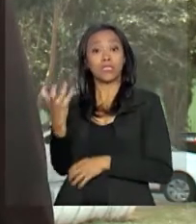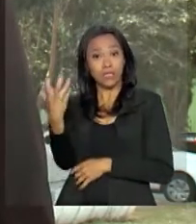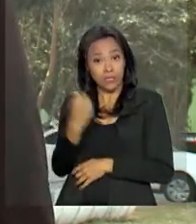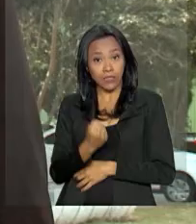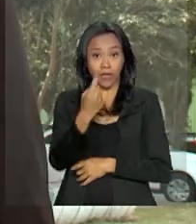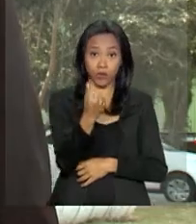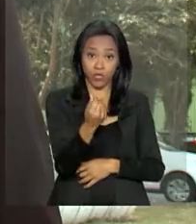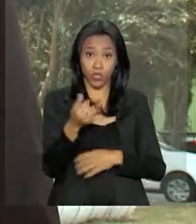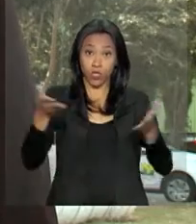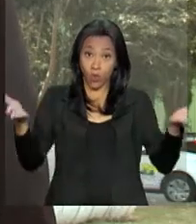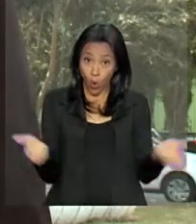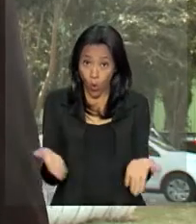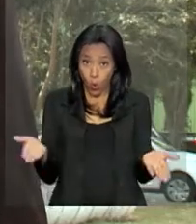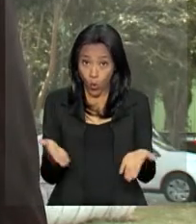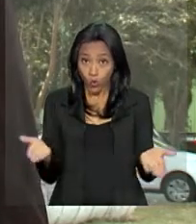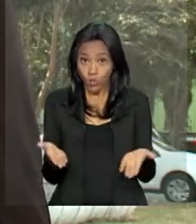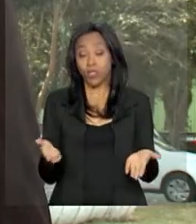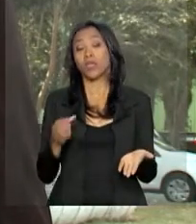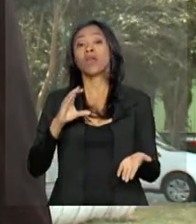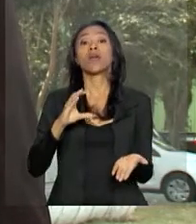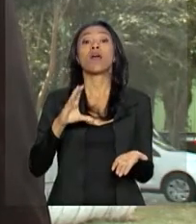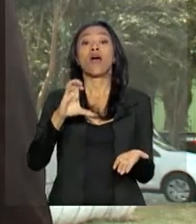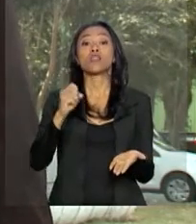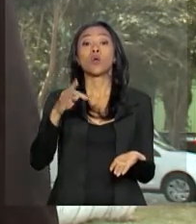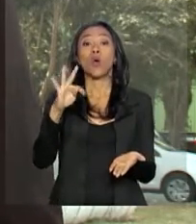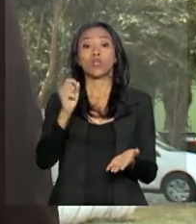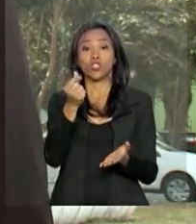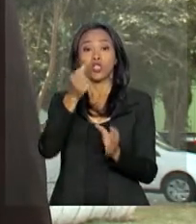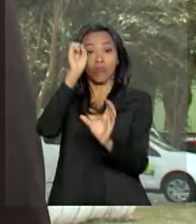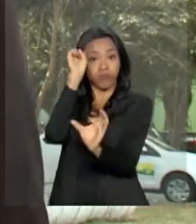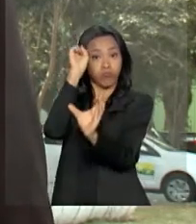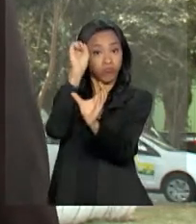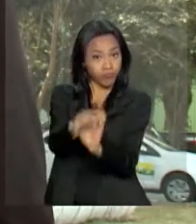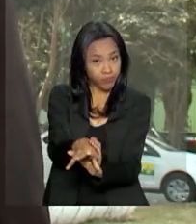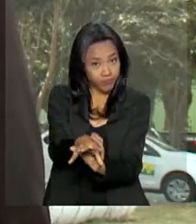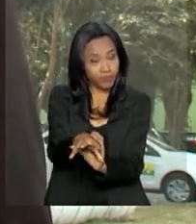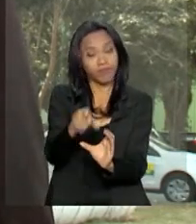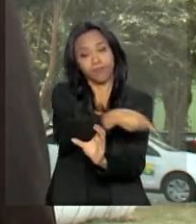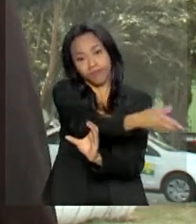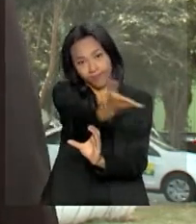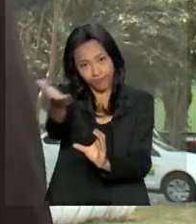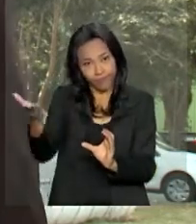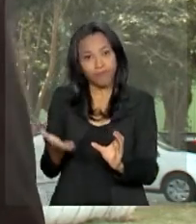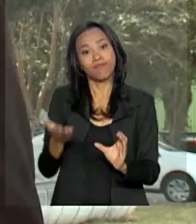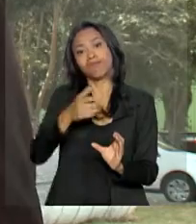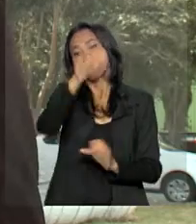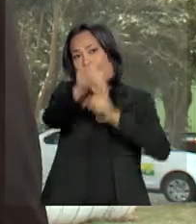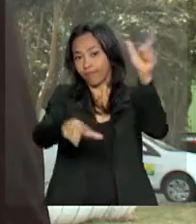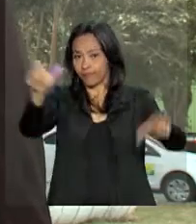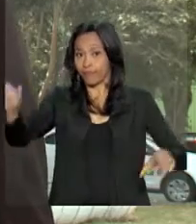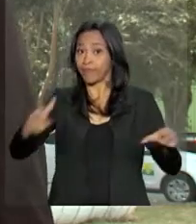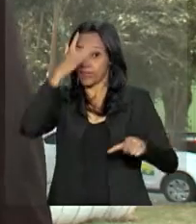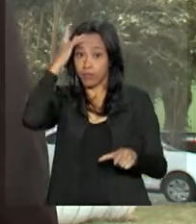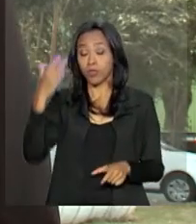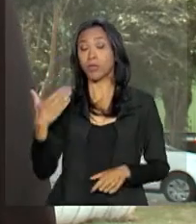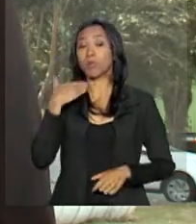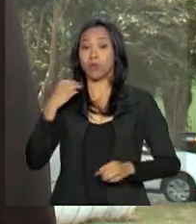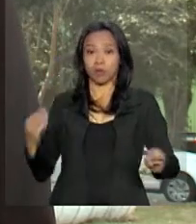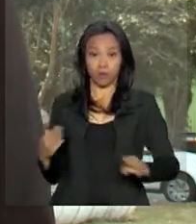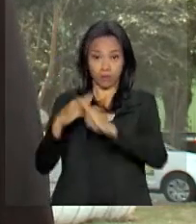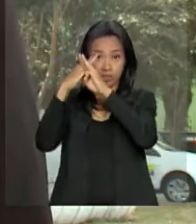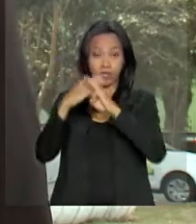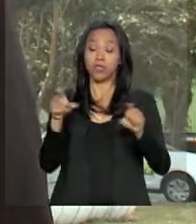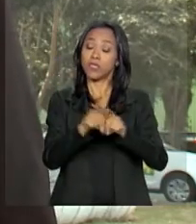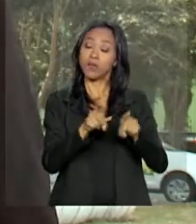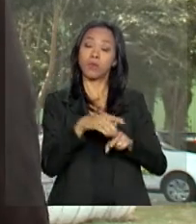de hoje as cotas vão ser creditados nas contas dos correntistas da caixa econômica federal e do